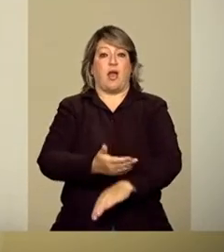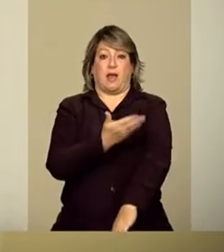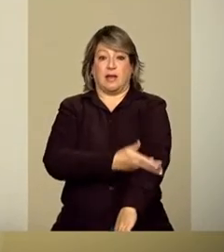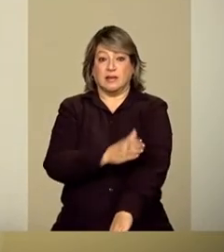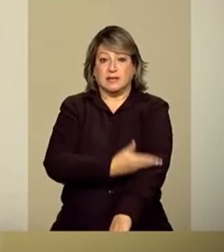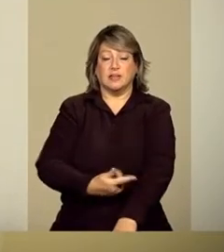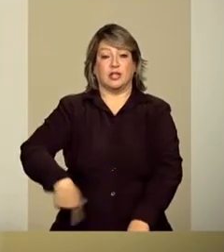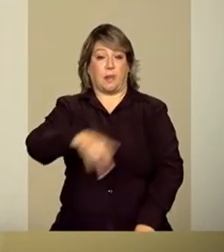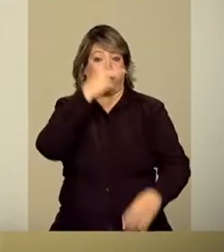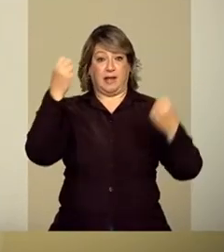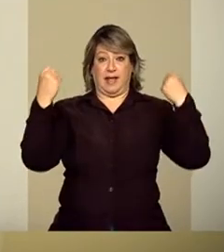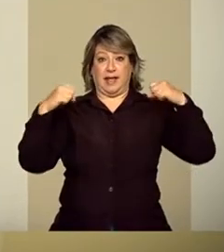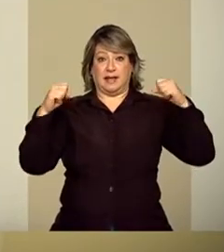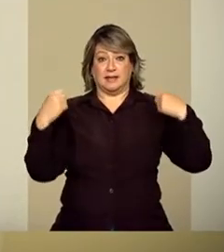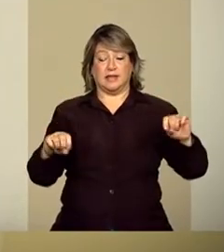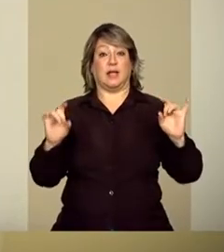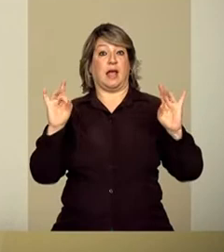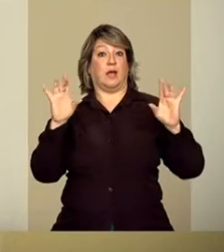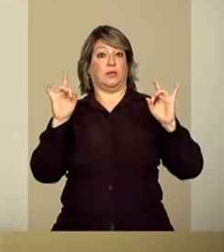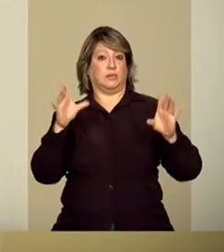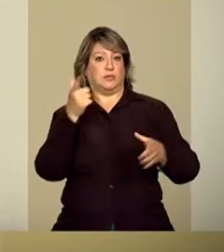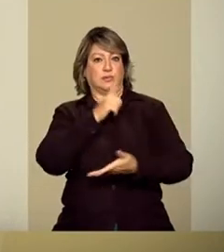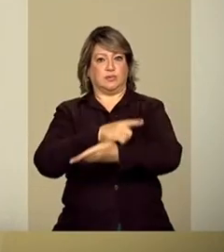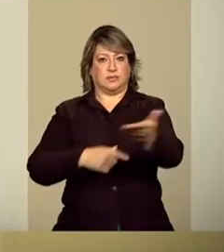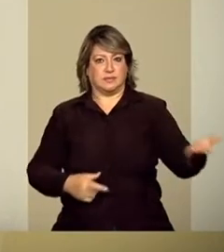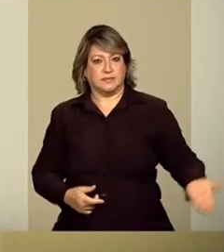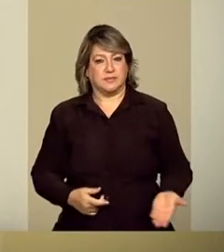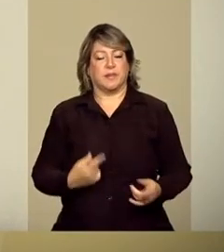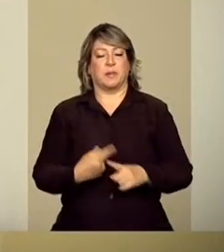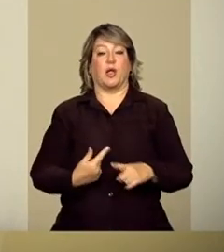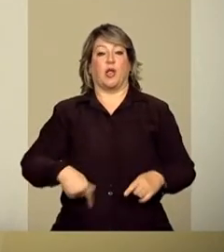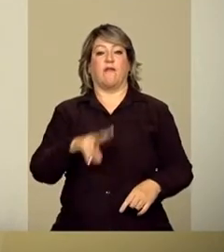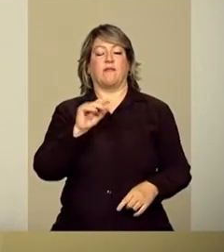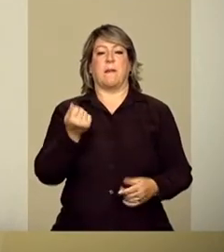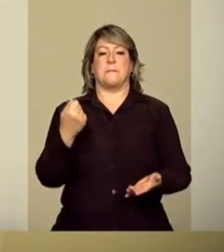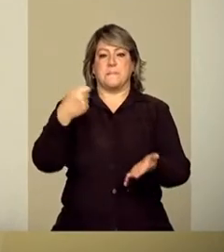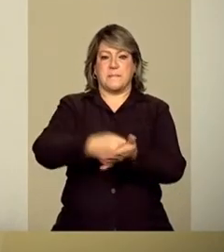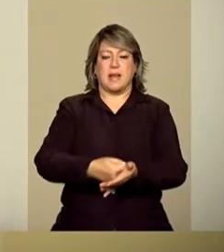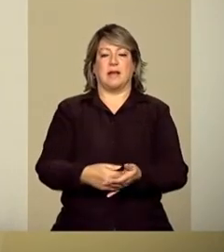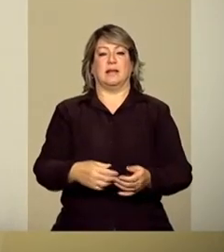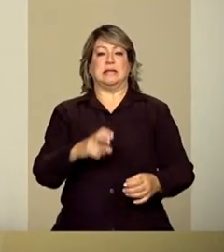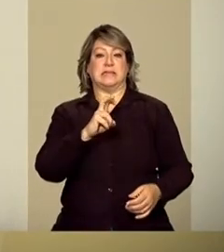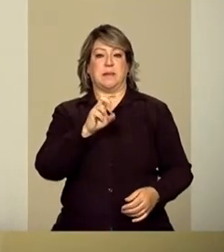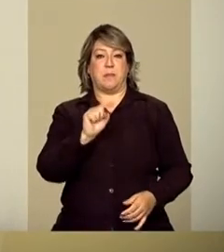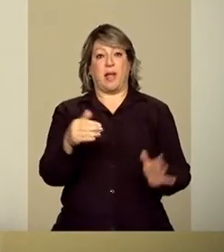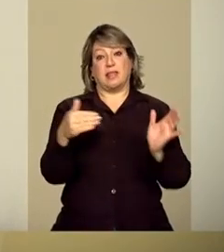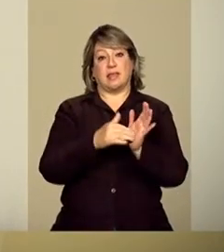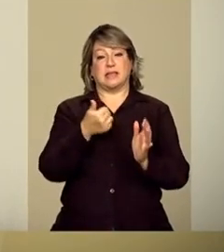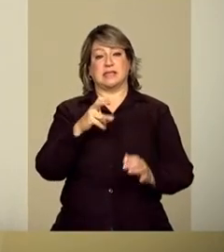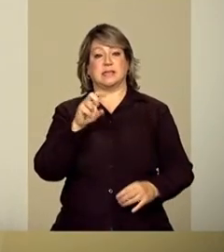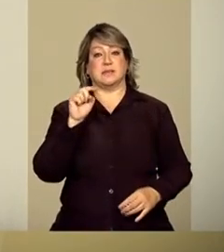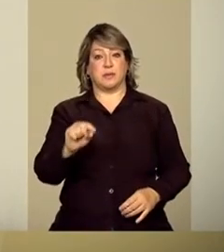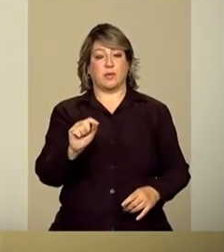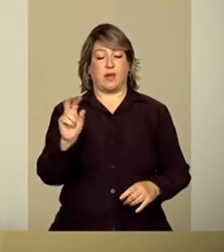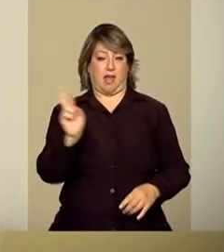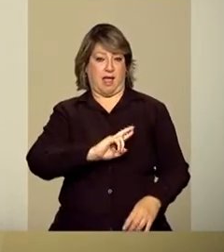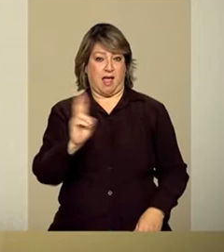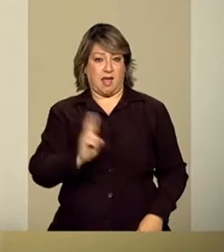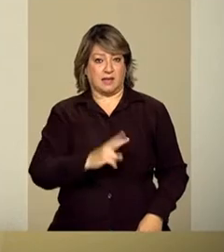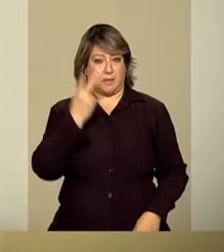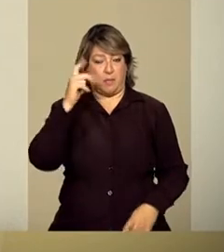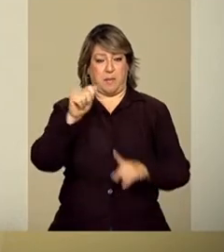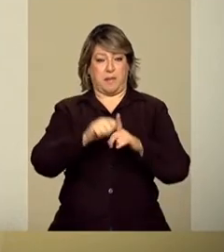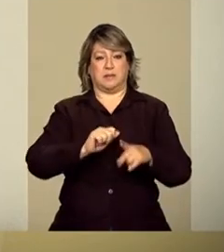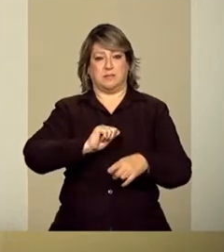os nossos atletas de alto rendimento. Nós vamos, Luciano, pagar entre R$ 5.000 e R$ 15.000 para os atletas